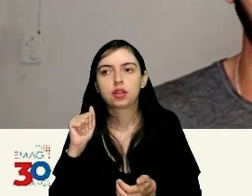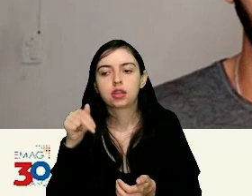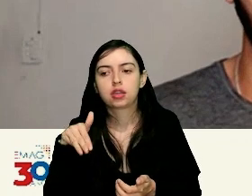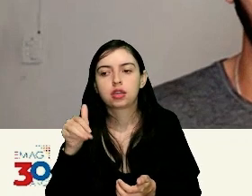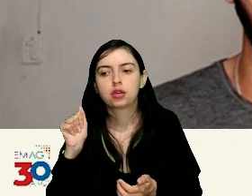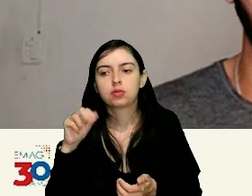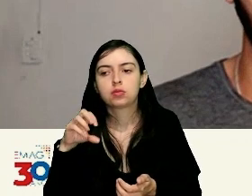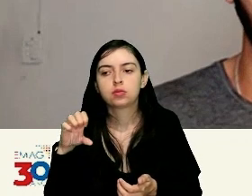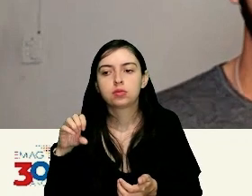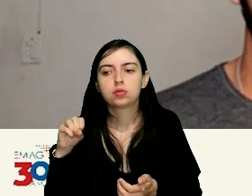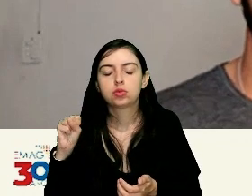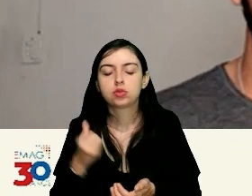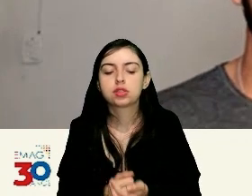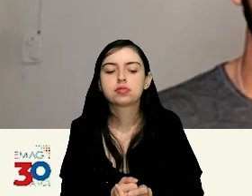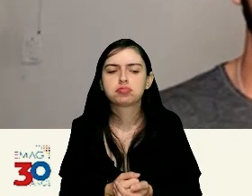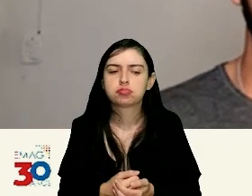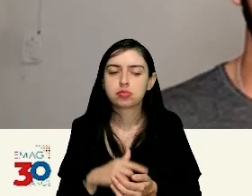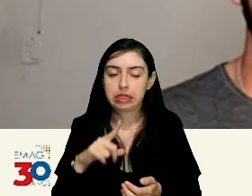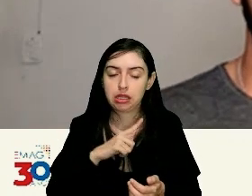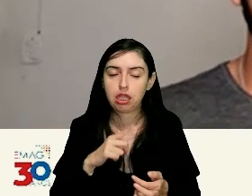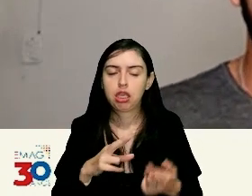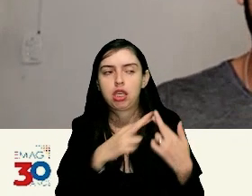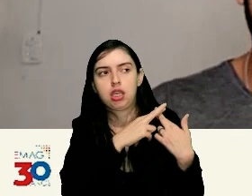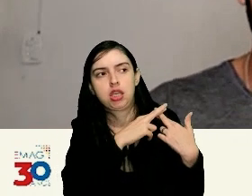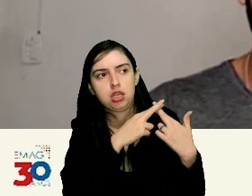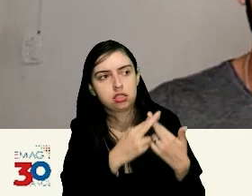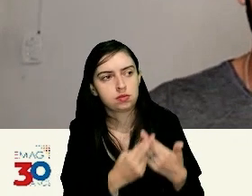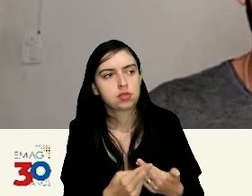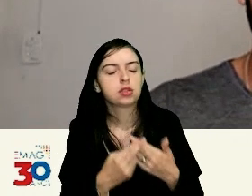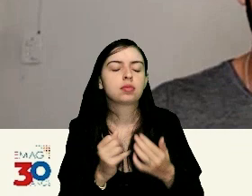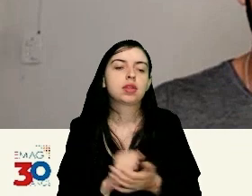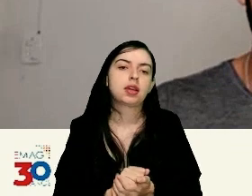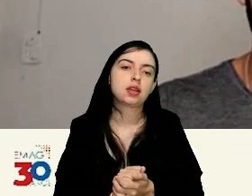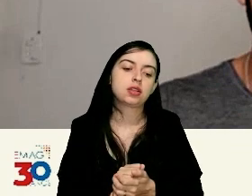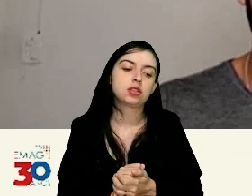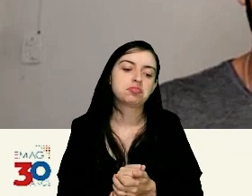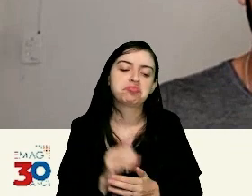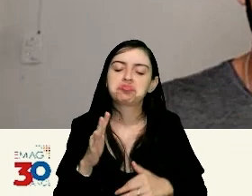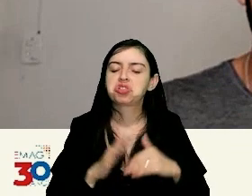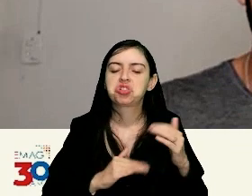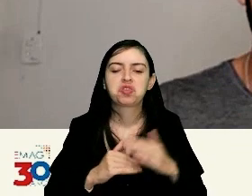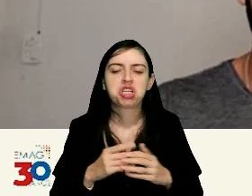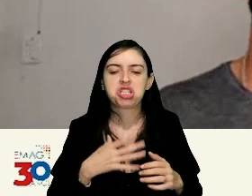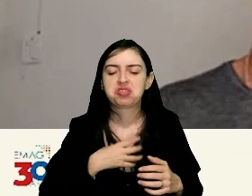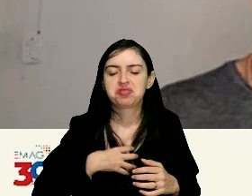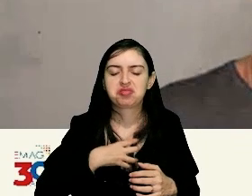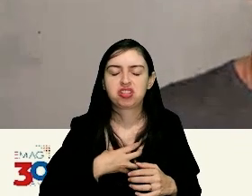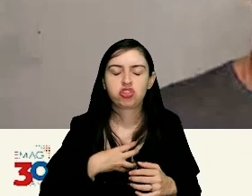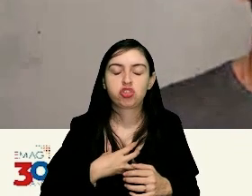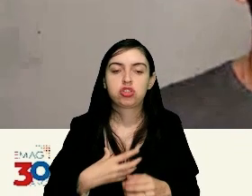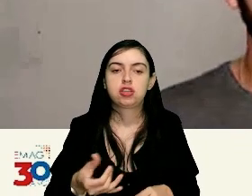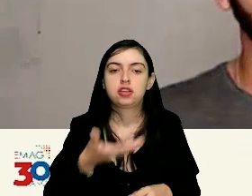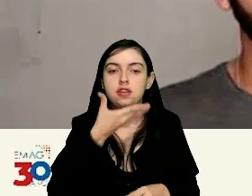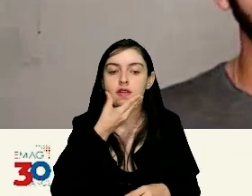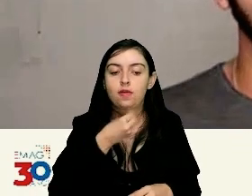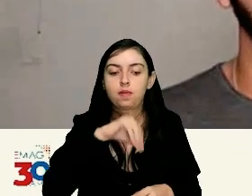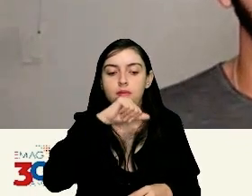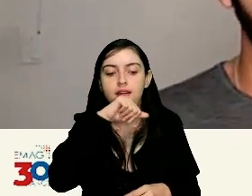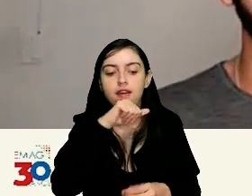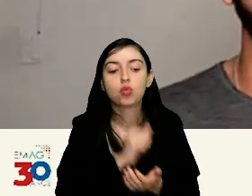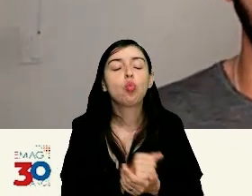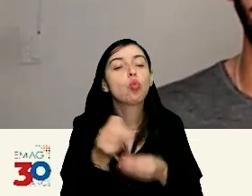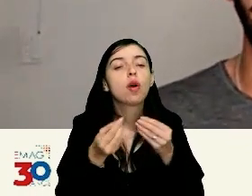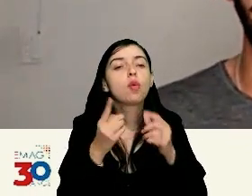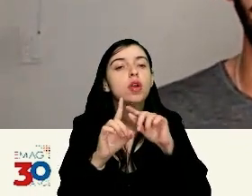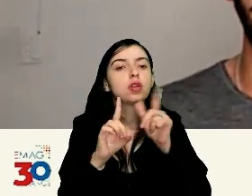responsabilidade. E que não tem nada a ver com se sentir pai. E o que dentro de uma gestação, qual que é a responsabilidade